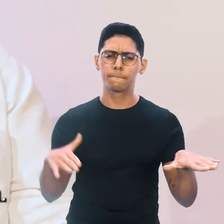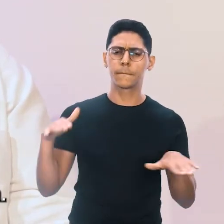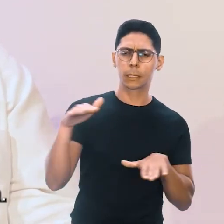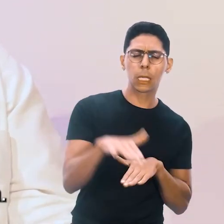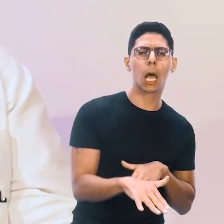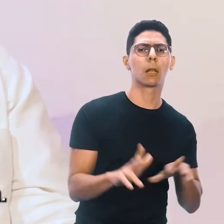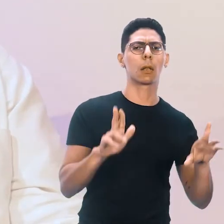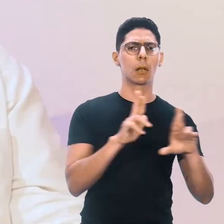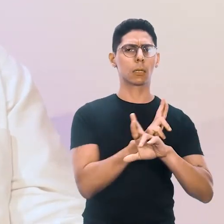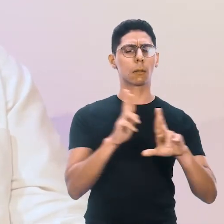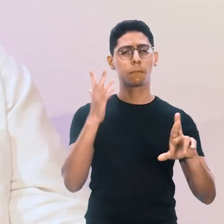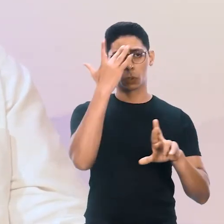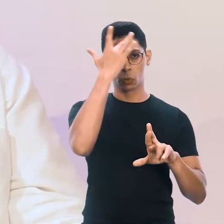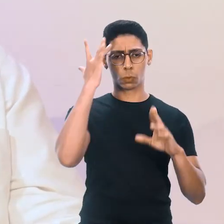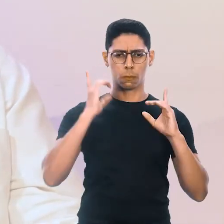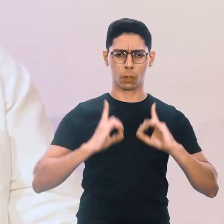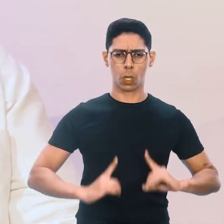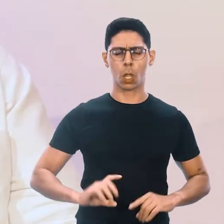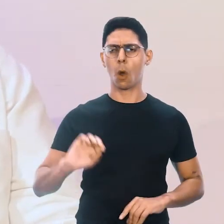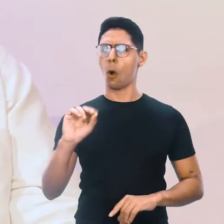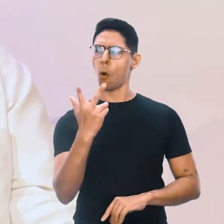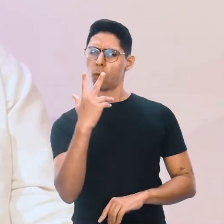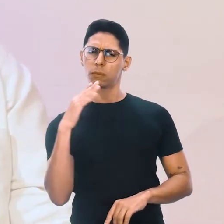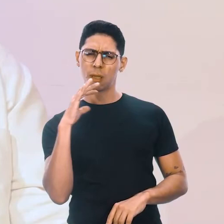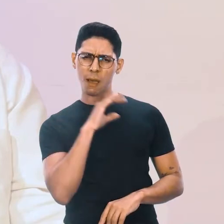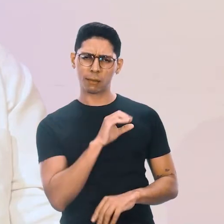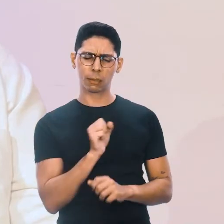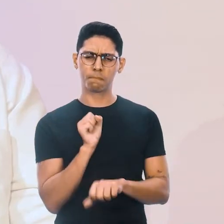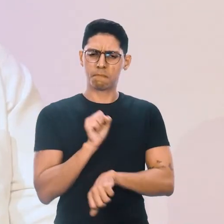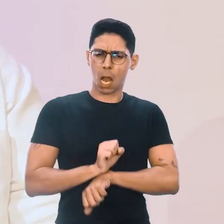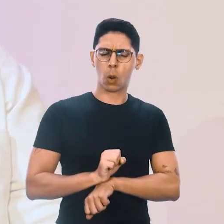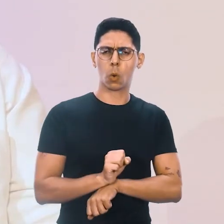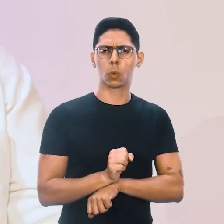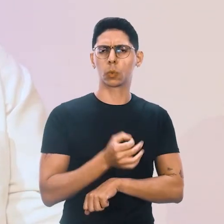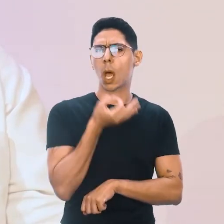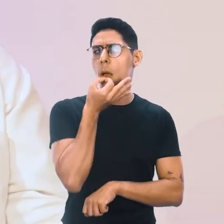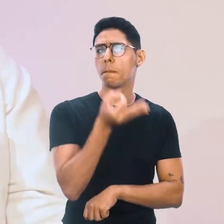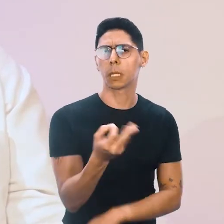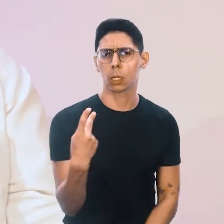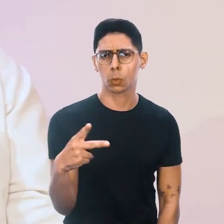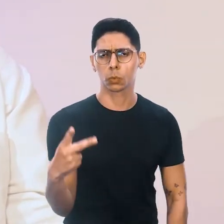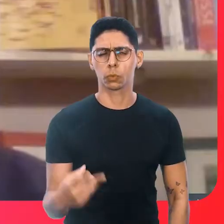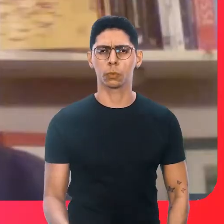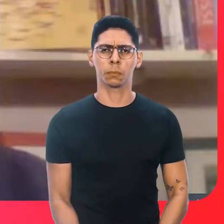das pessoas com deficiência, ou a coisa está meio estagnada? Faça aí uma análise para a gente.